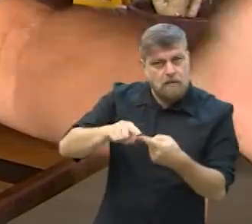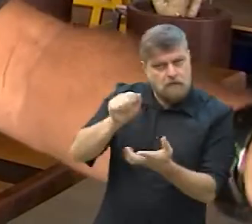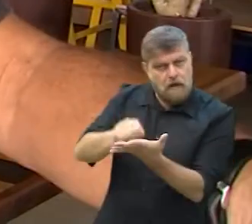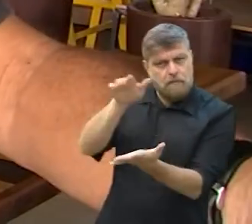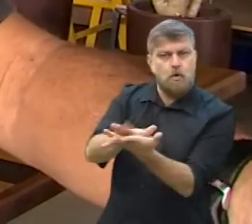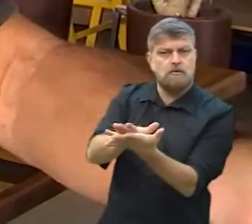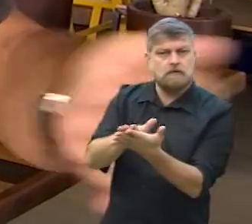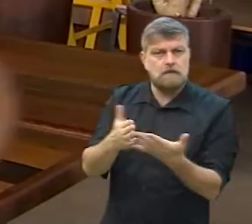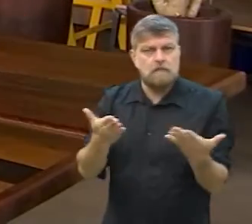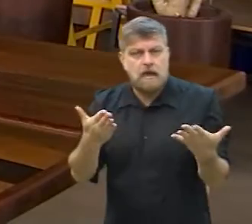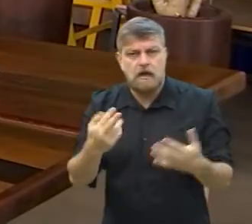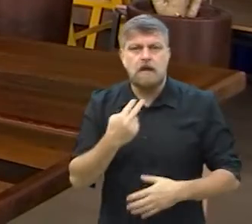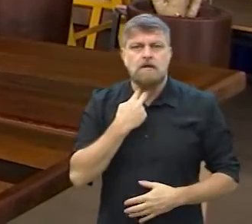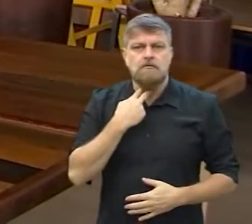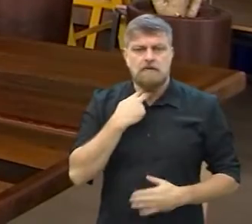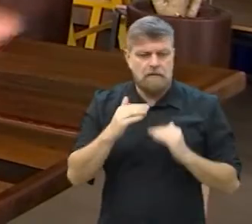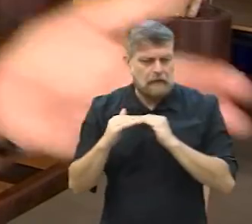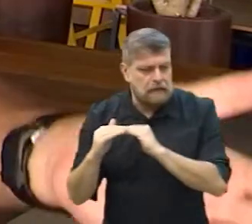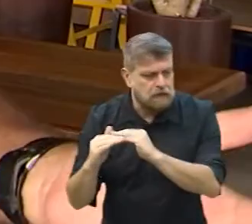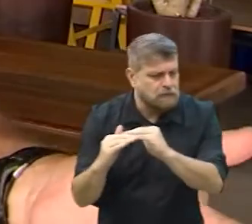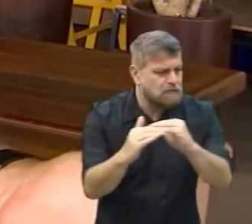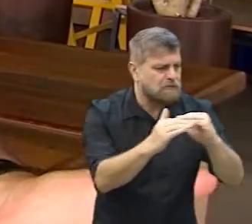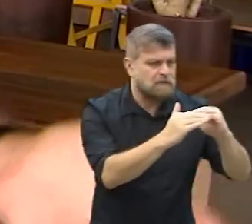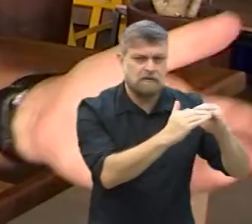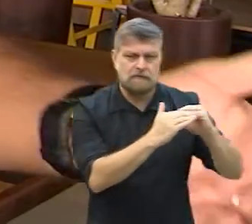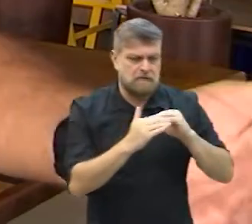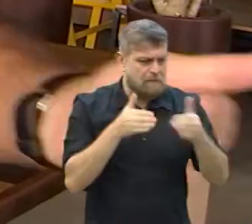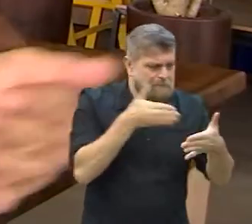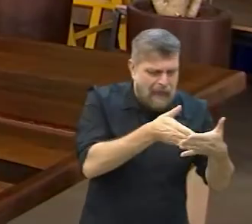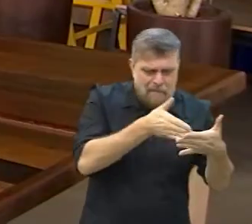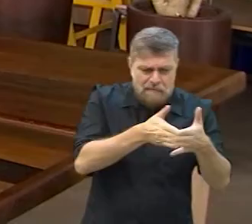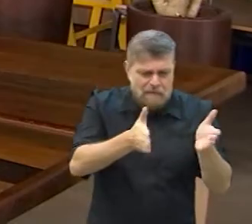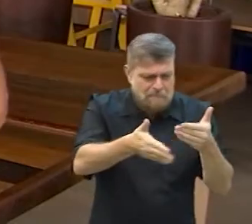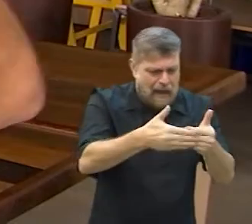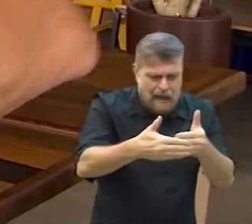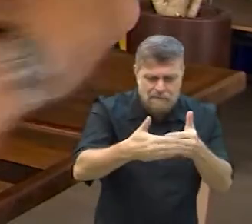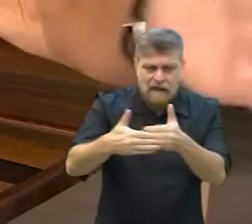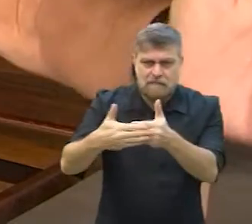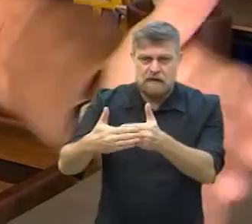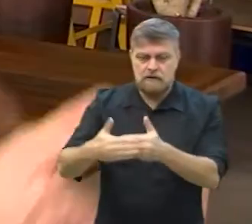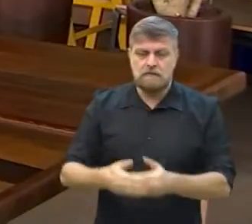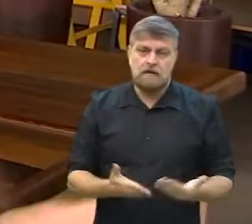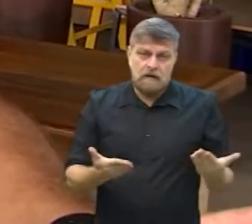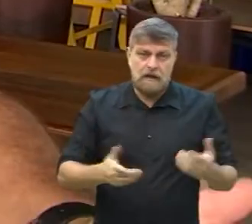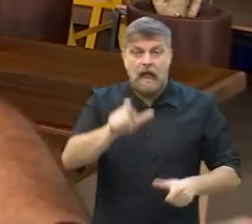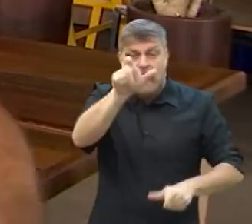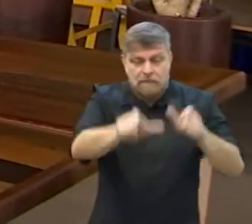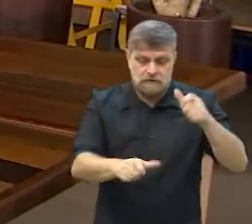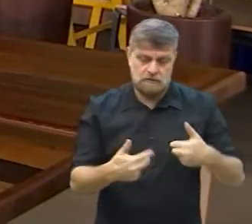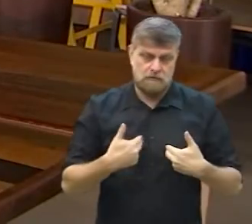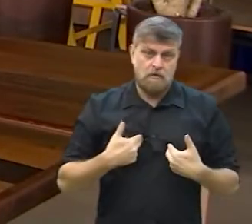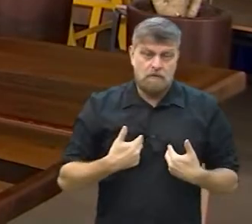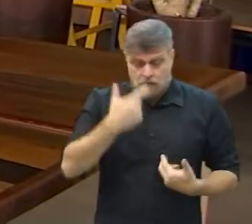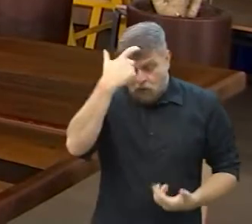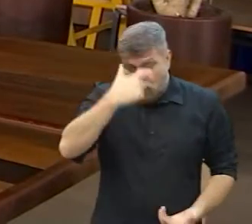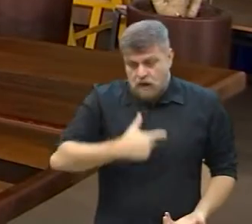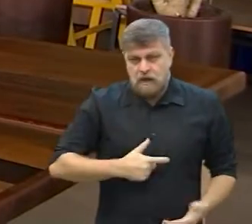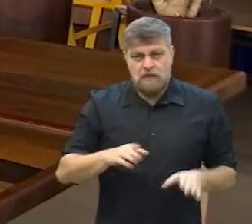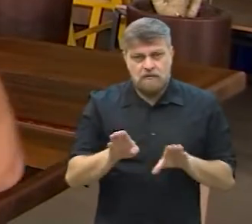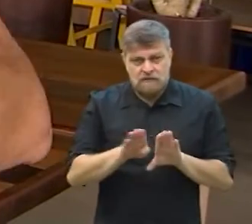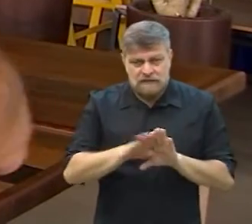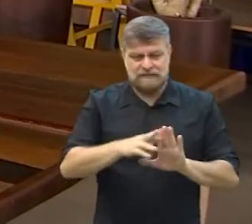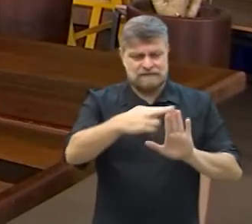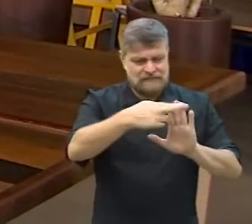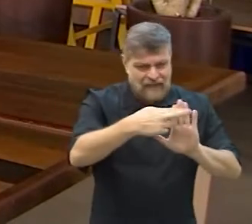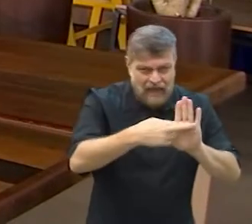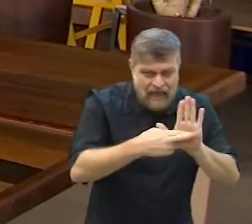então a punição. E não uma medida restritiva a todos, inclusive aqueles, como é o meu caso aqui,